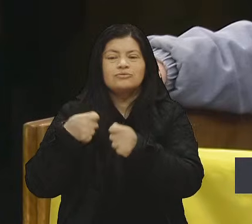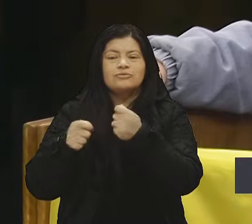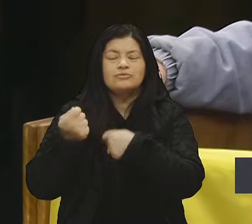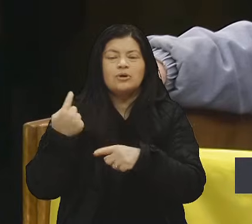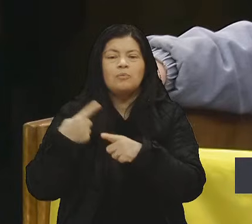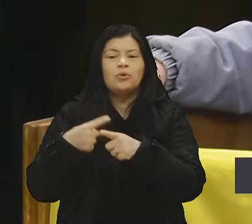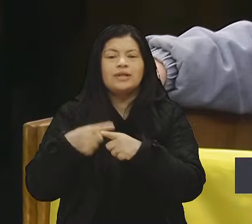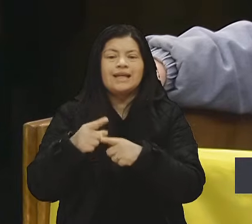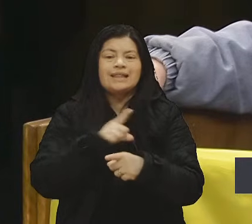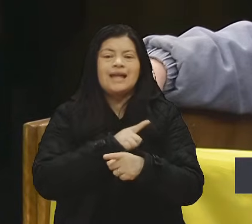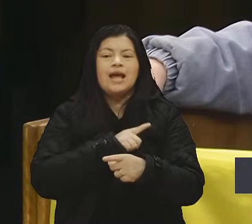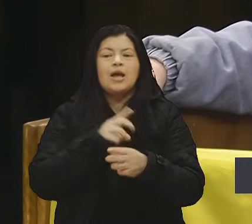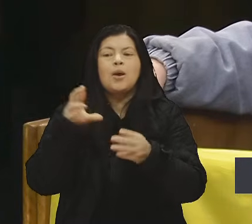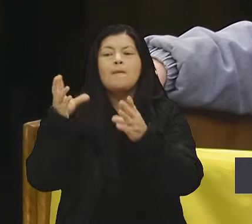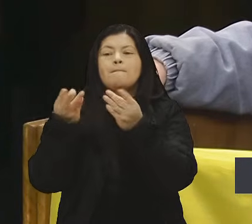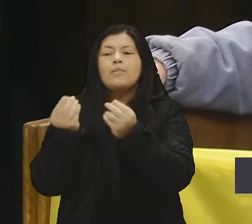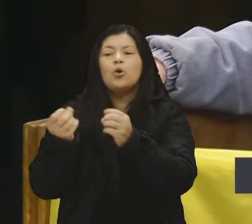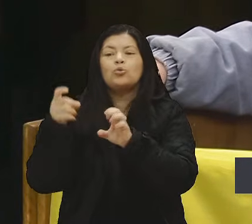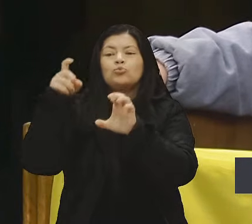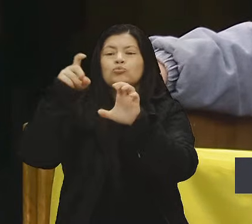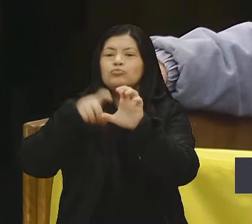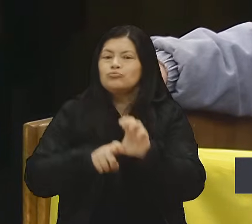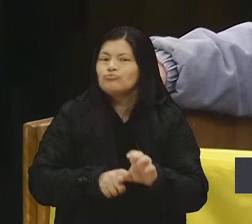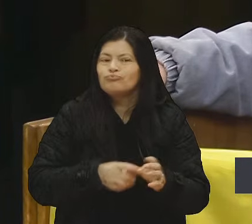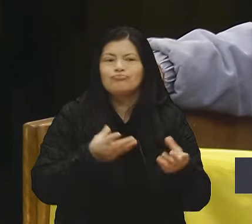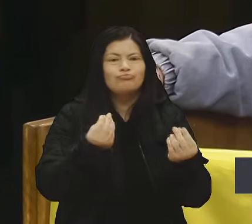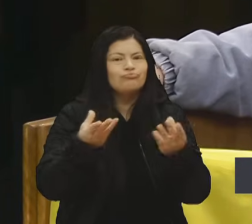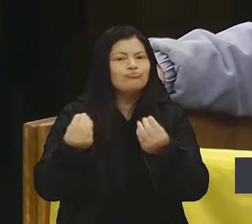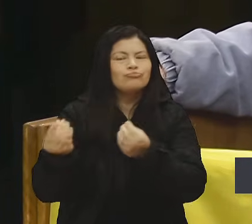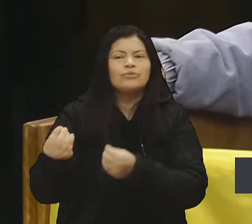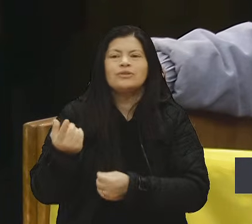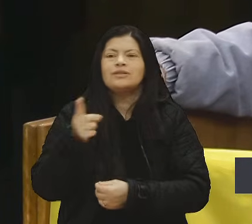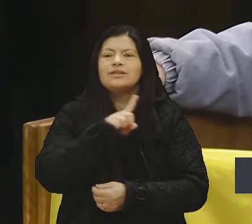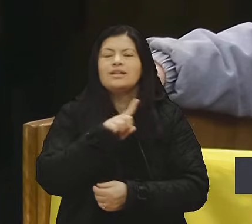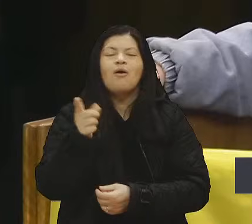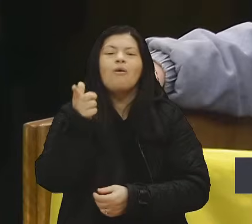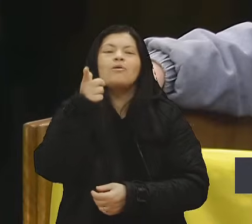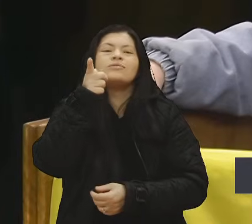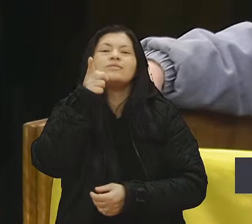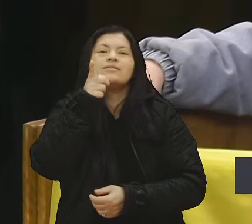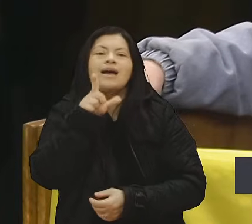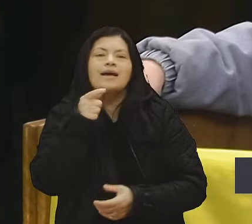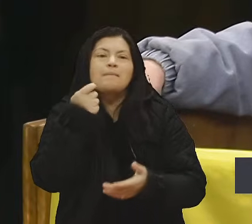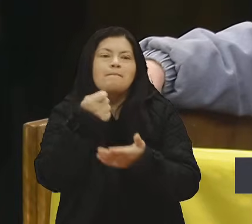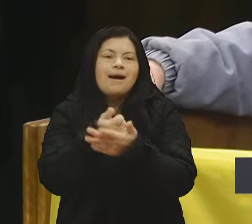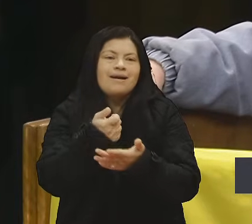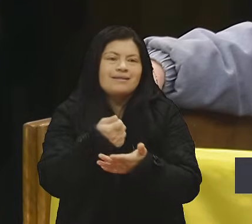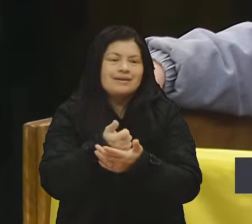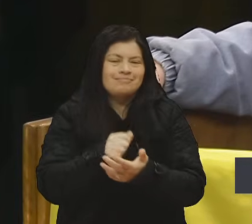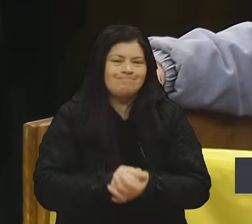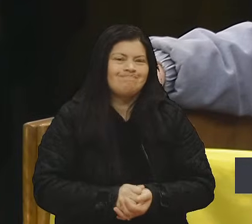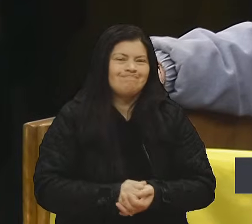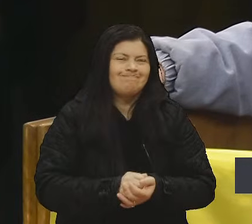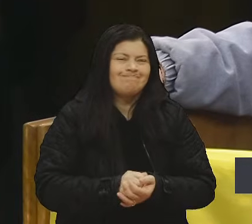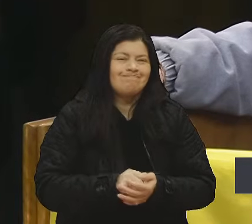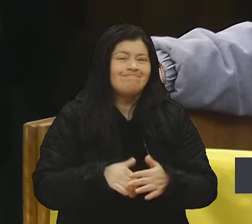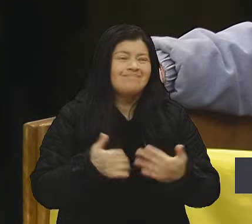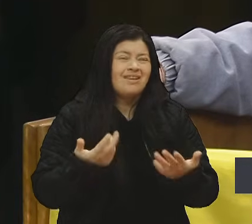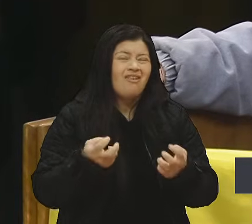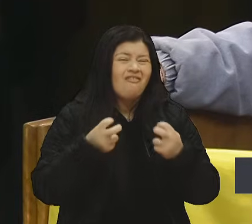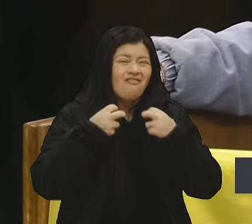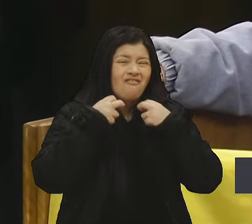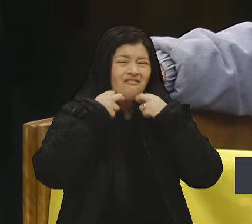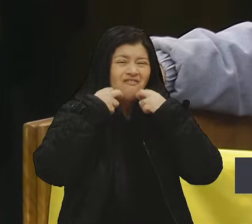muita dívida, pobrezinhos, não estão conseguindo pagar. Então, gente, é uma vergonha,